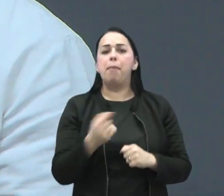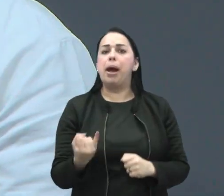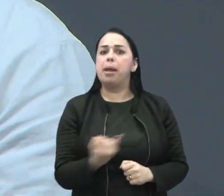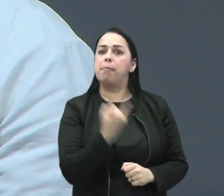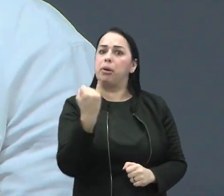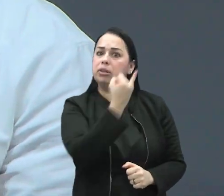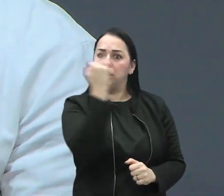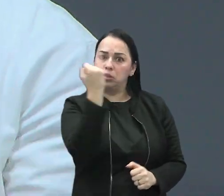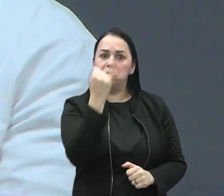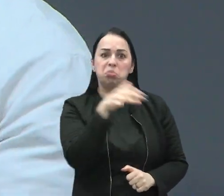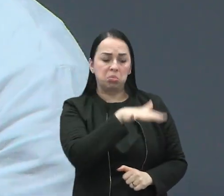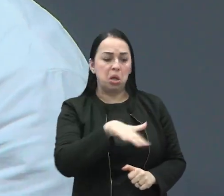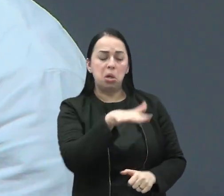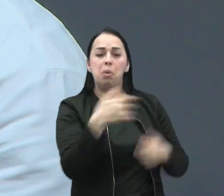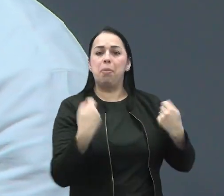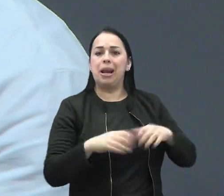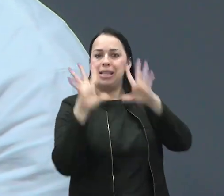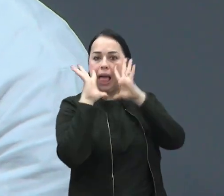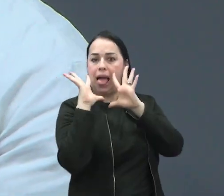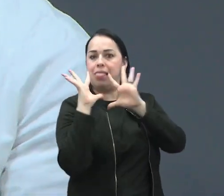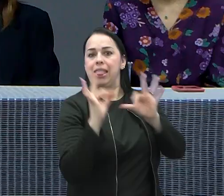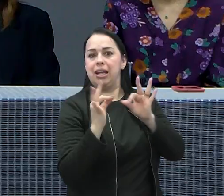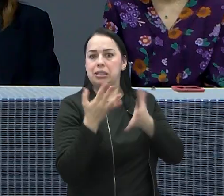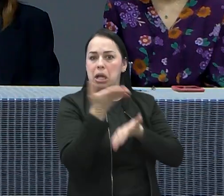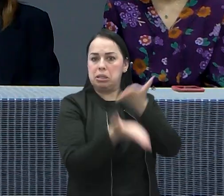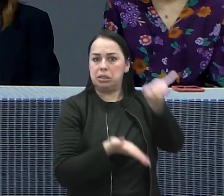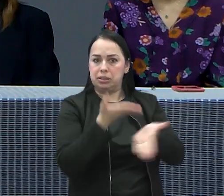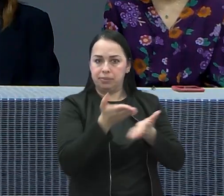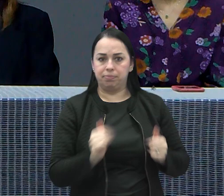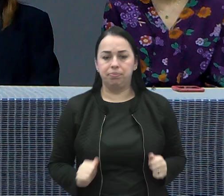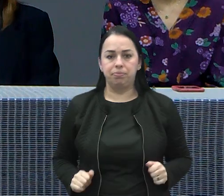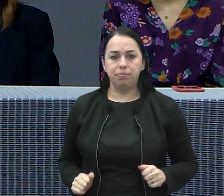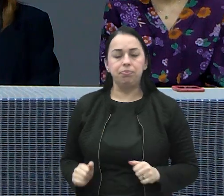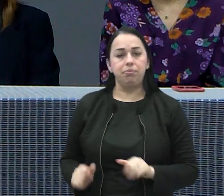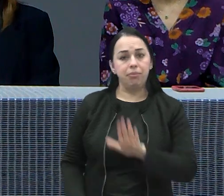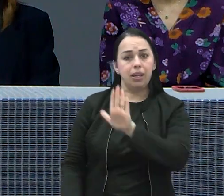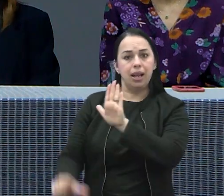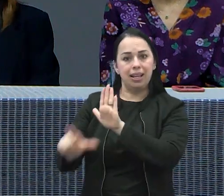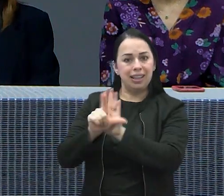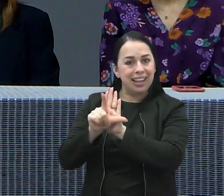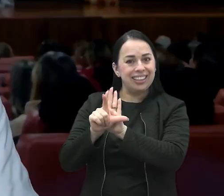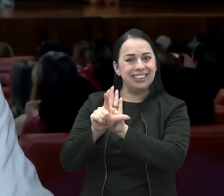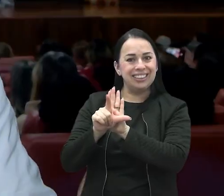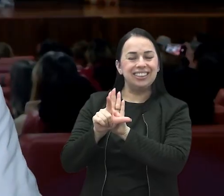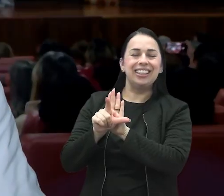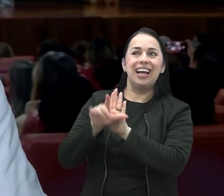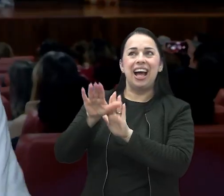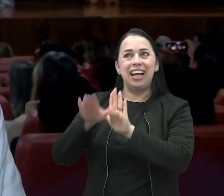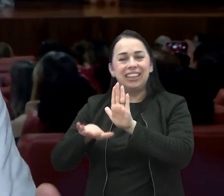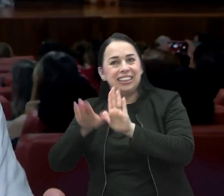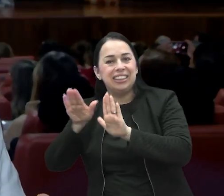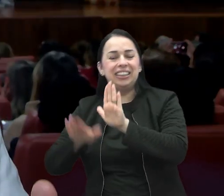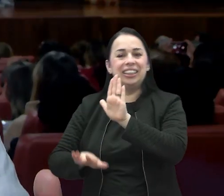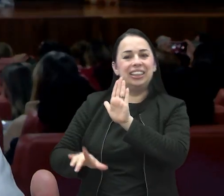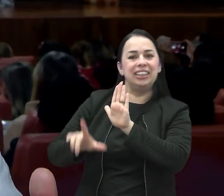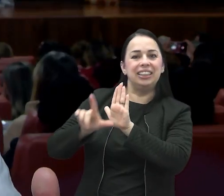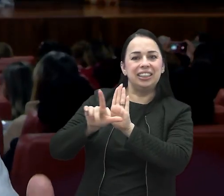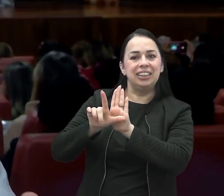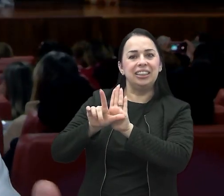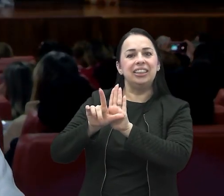da Academia, essa é uma parcela da população que precisa de uma atenção especial. Porque as leis, muitas